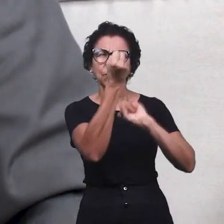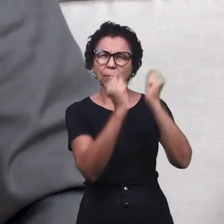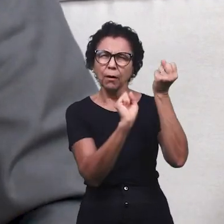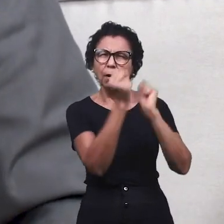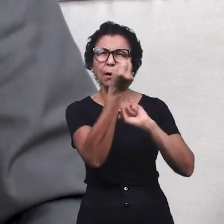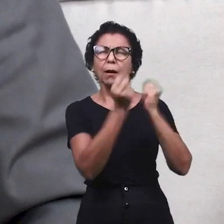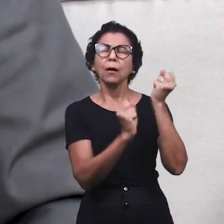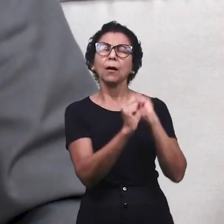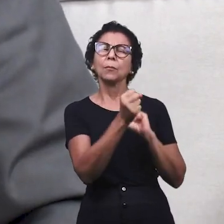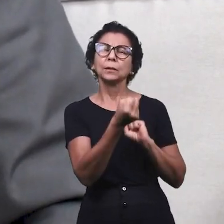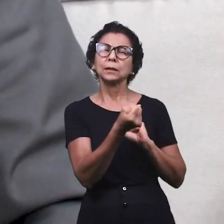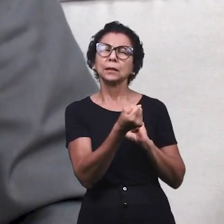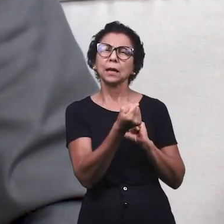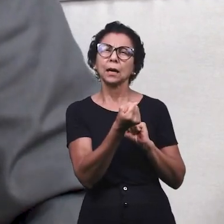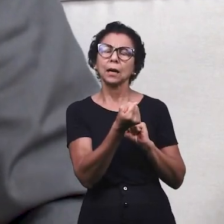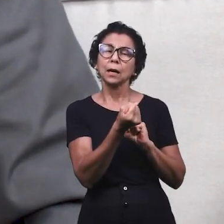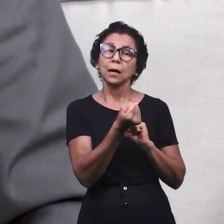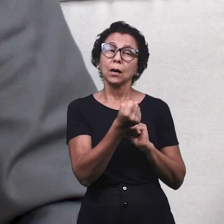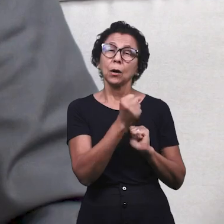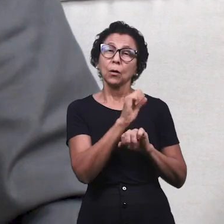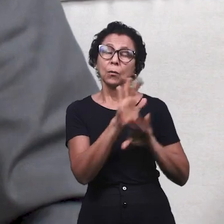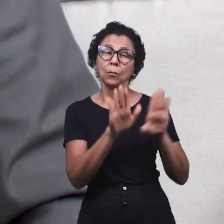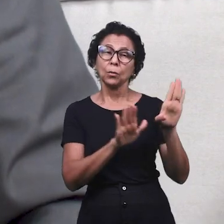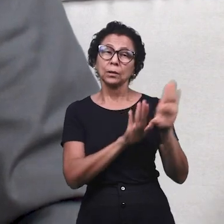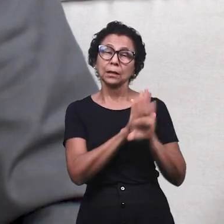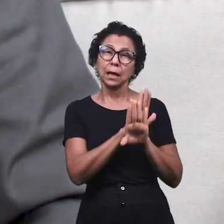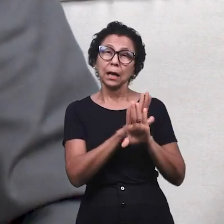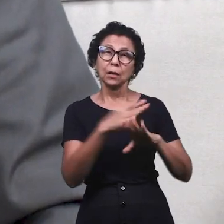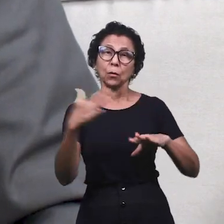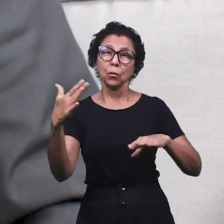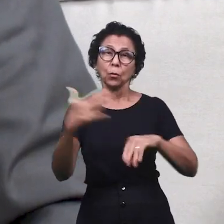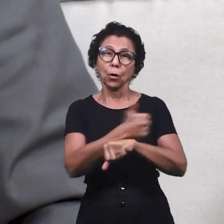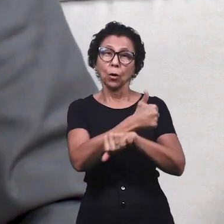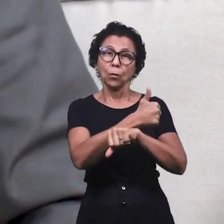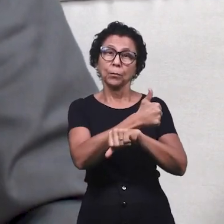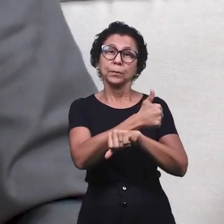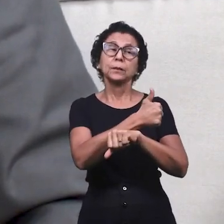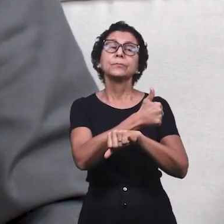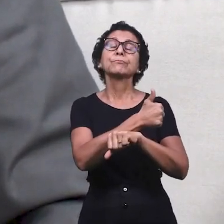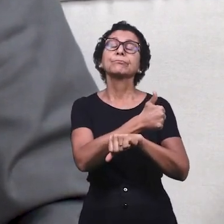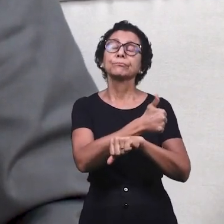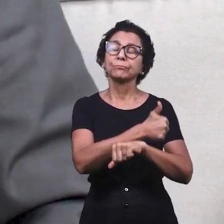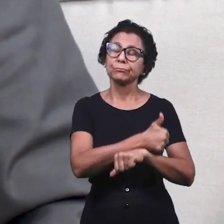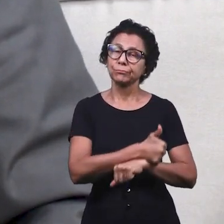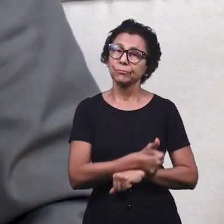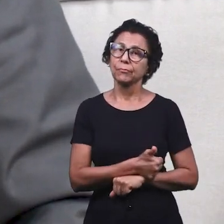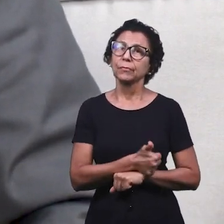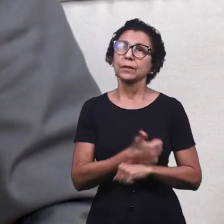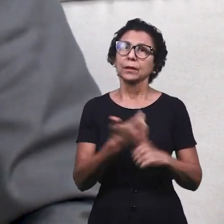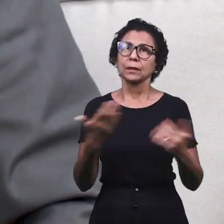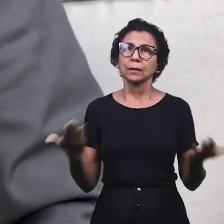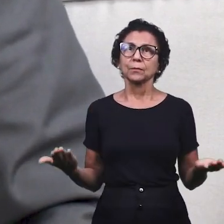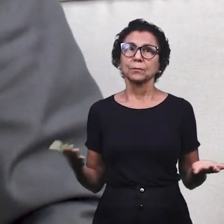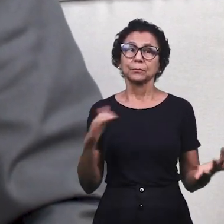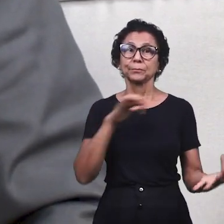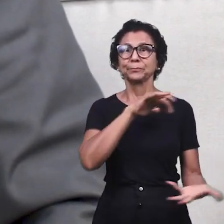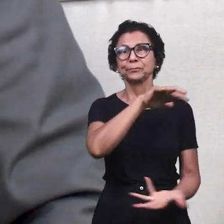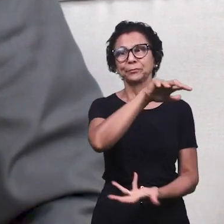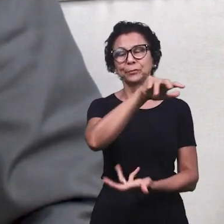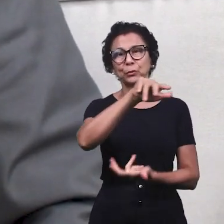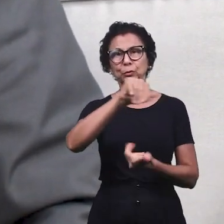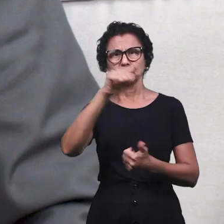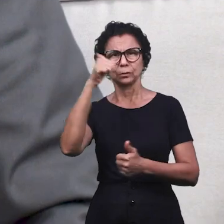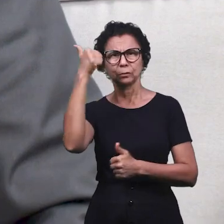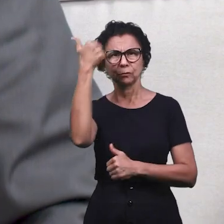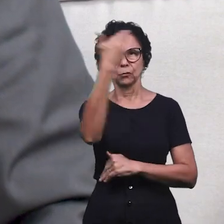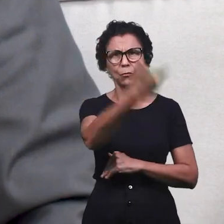se se você não está passível de sofrer algum golpe, ainda mais que você está do outro lado do mundo muitas